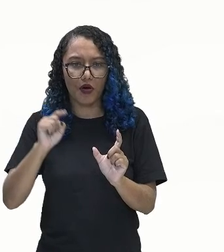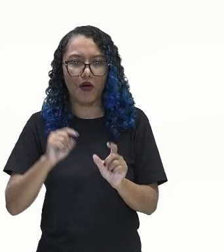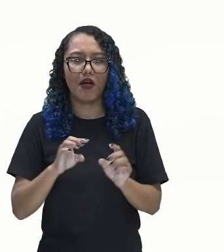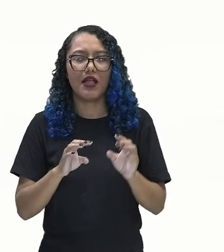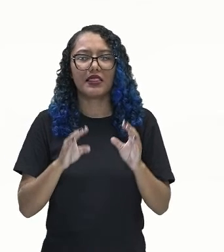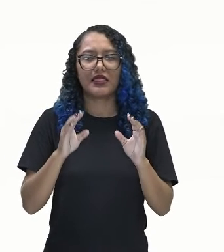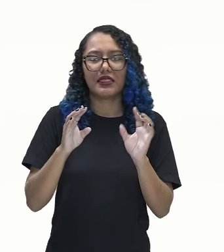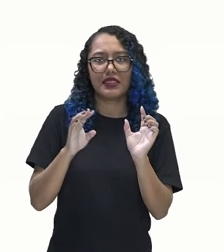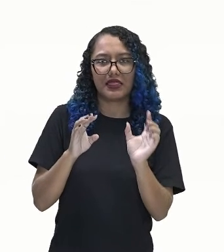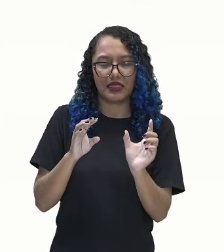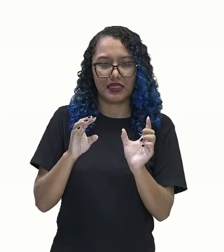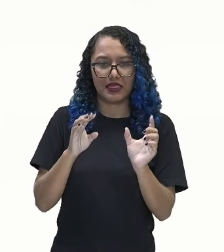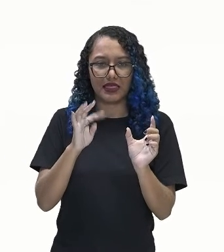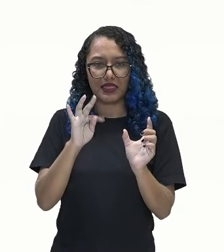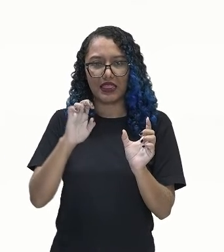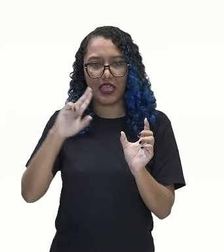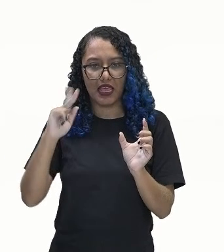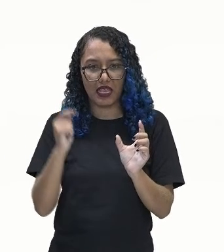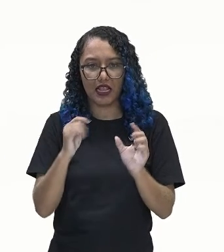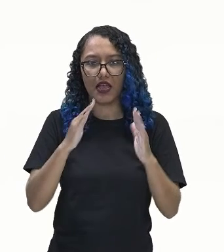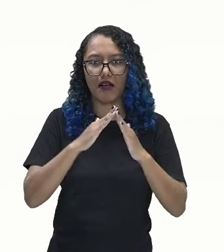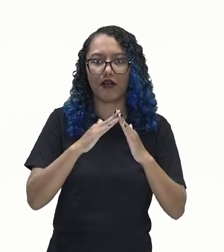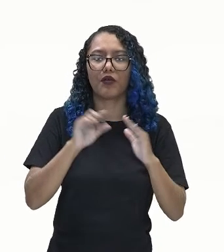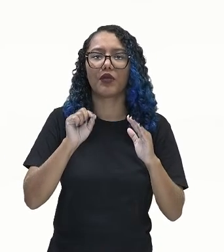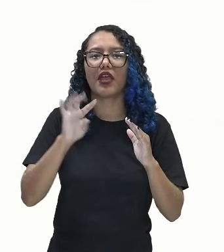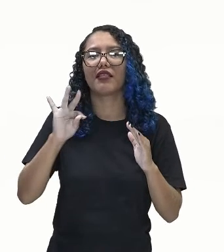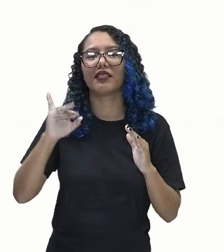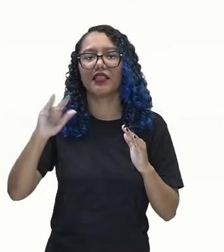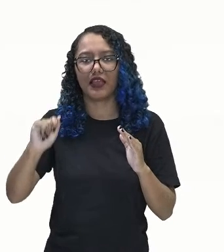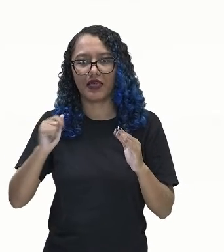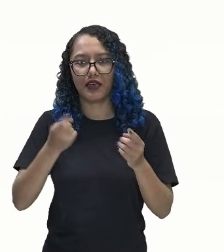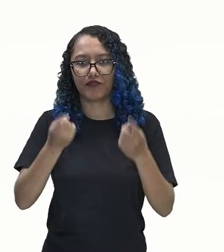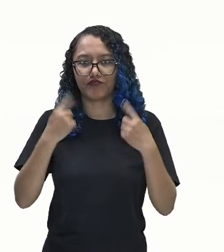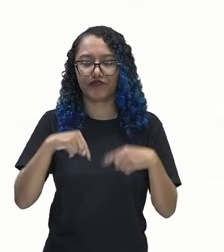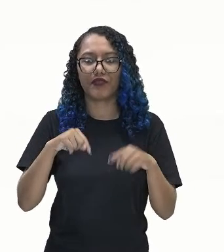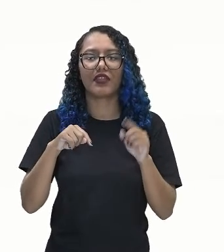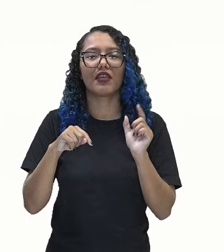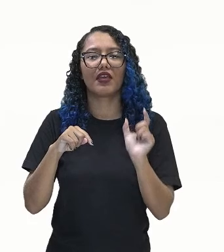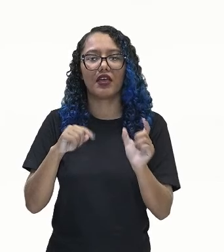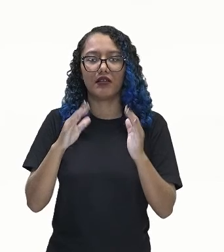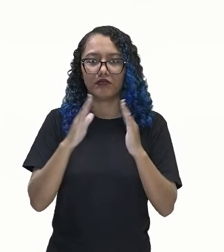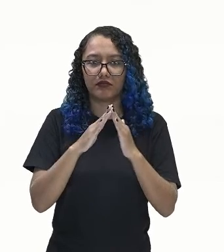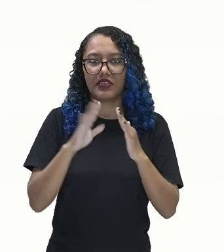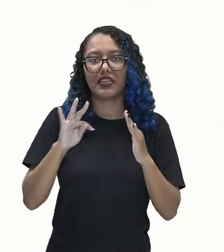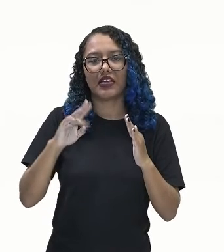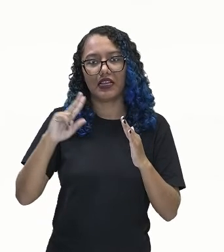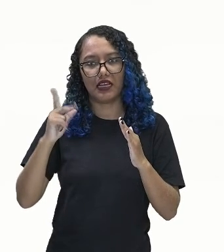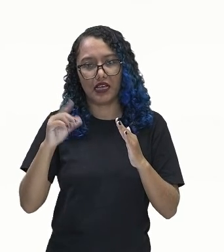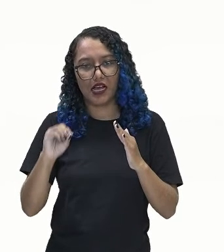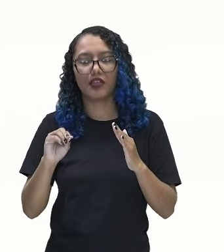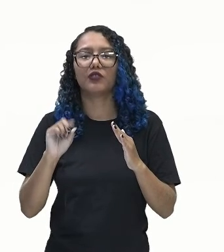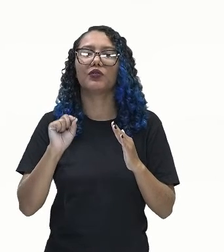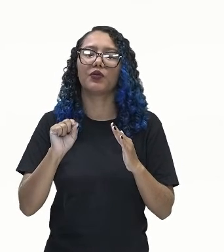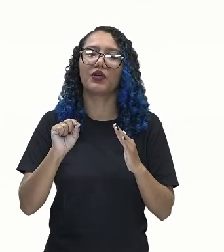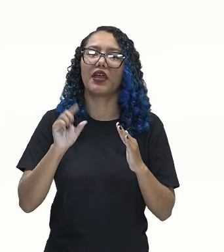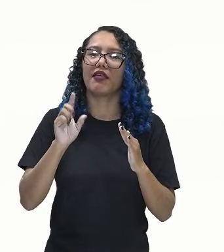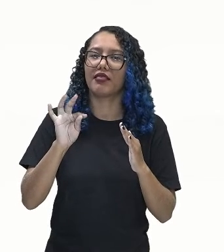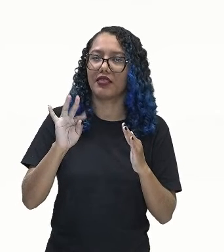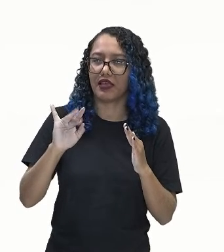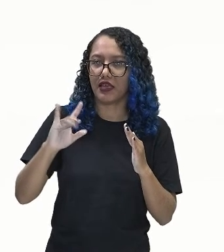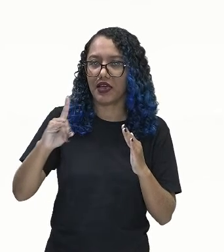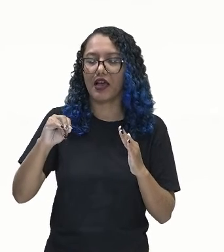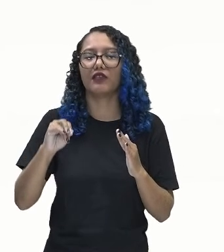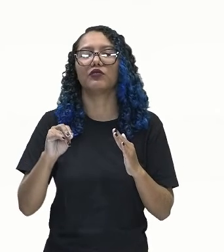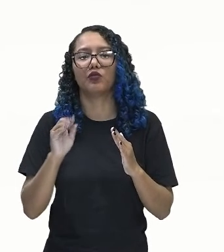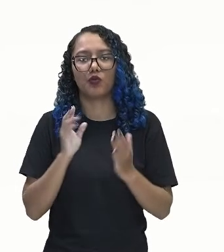teia. Para telhado, dizem telhado. E vão fazendo telhados. Muito bem. Então, vejam